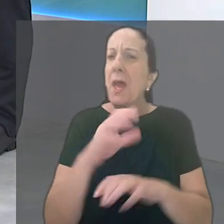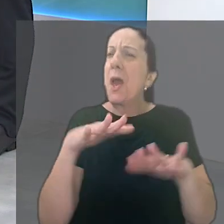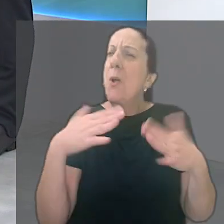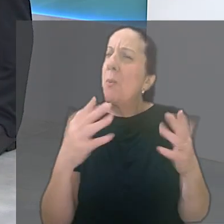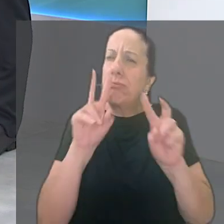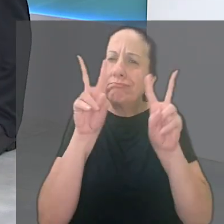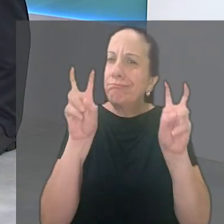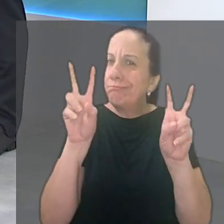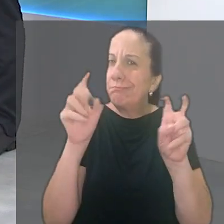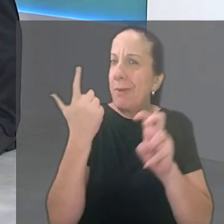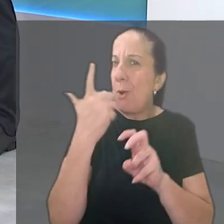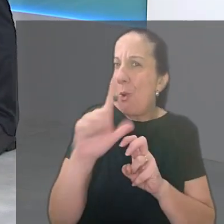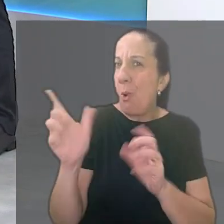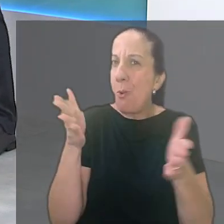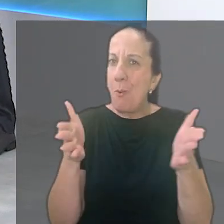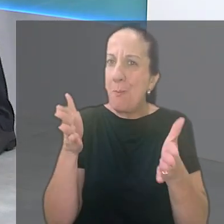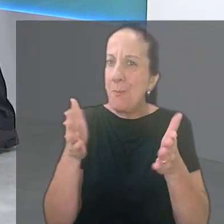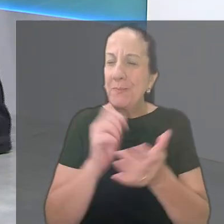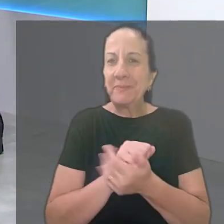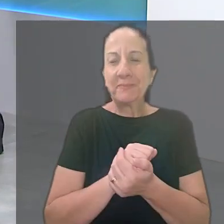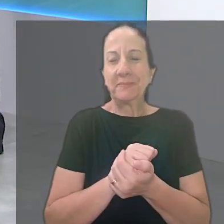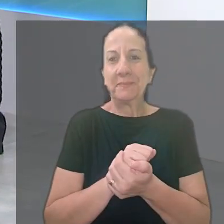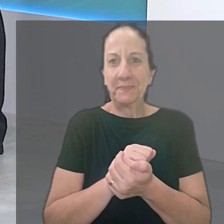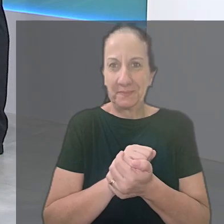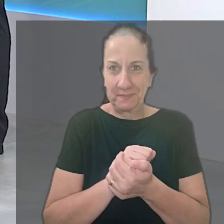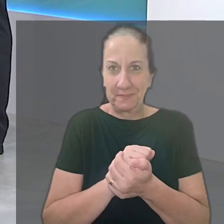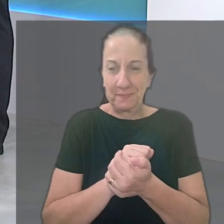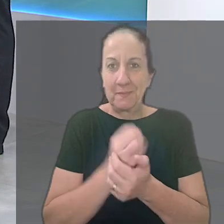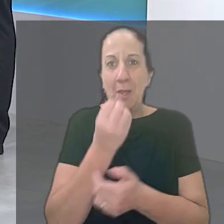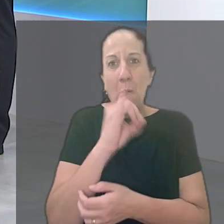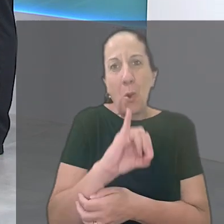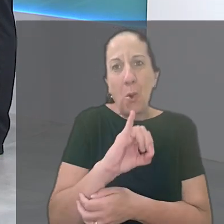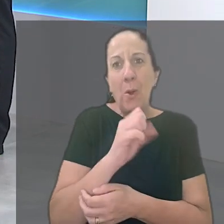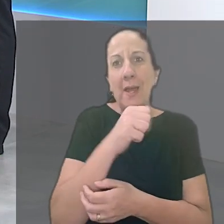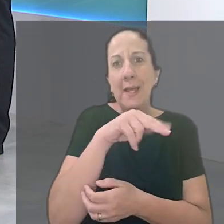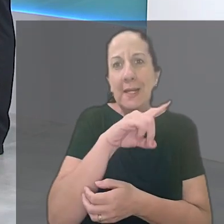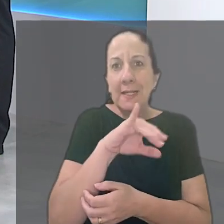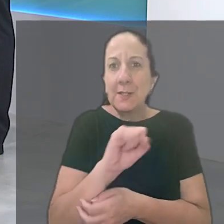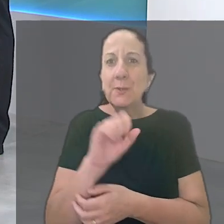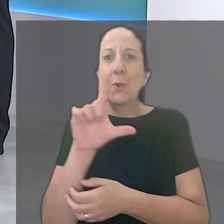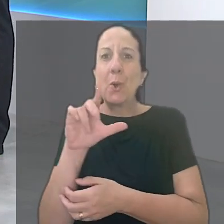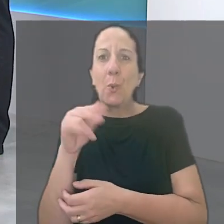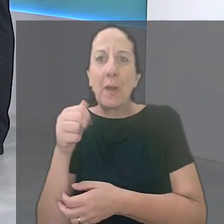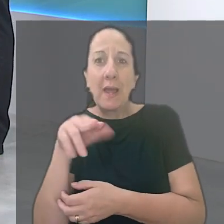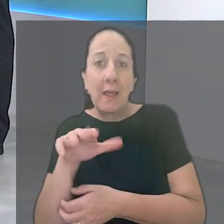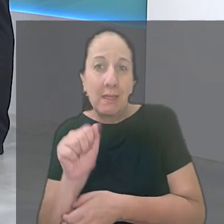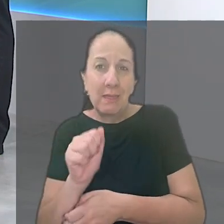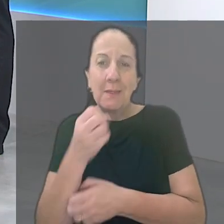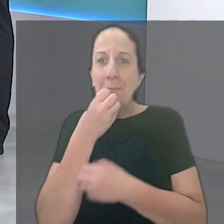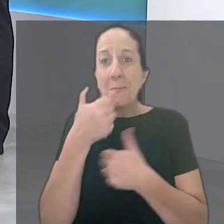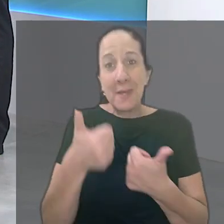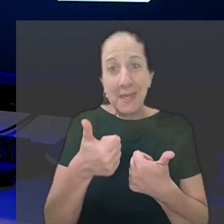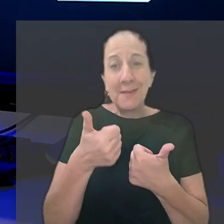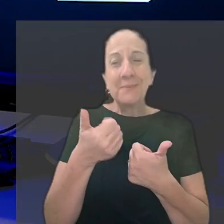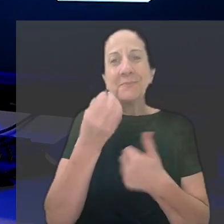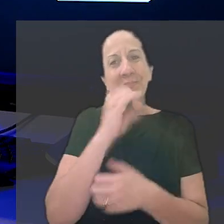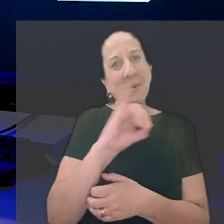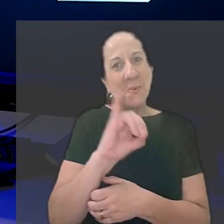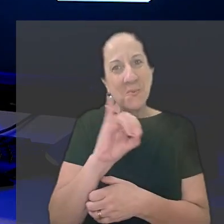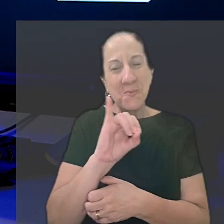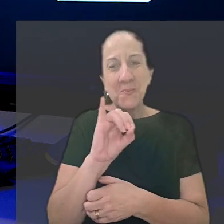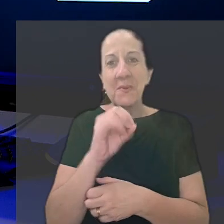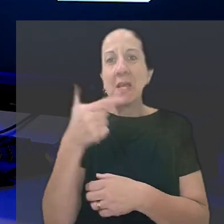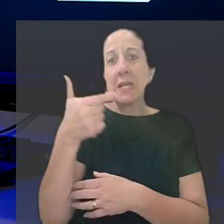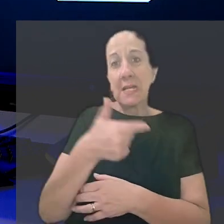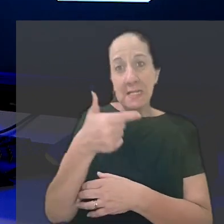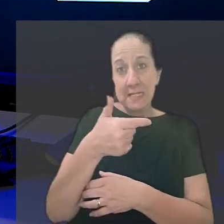Soares. Oi, Luma, quais são os temas dos próximos episódios? Oi, Anderson. Oi, Luana. Tudo bem? Olá,